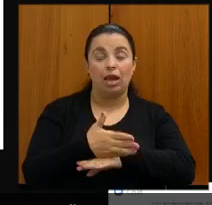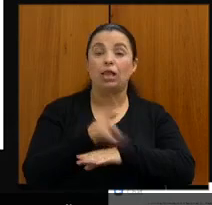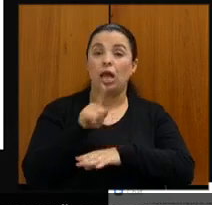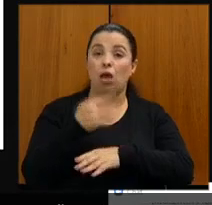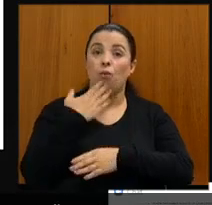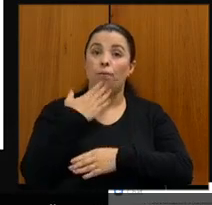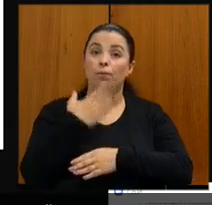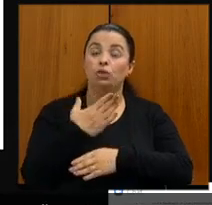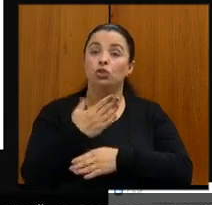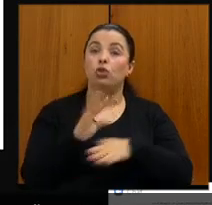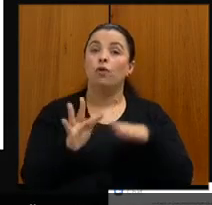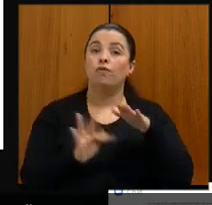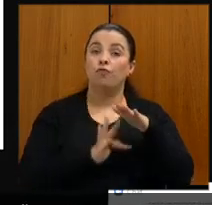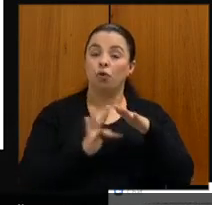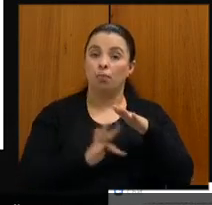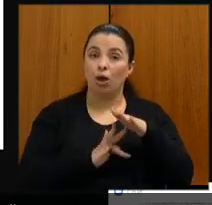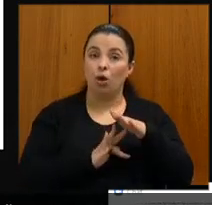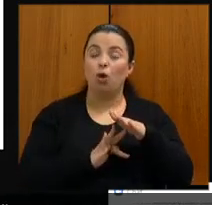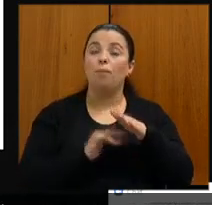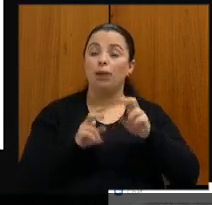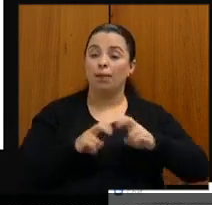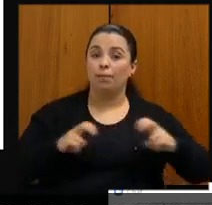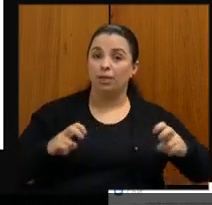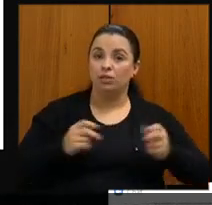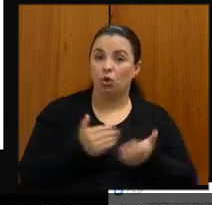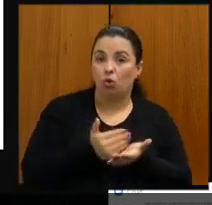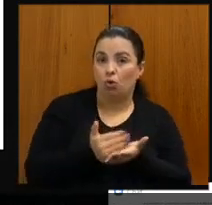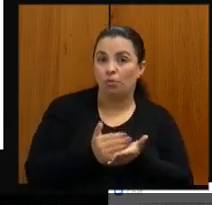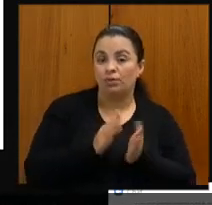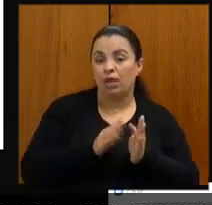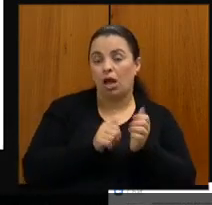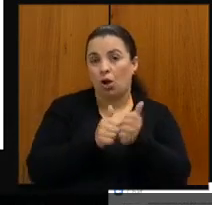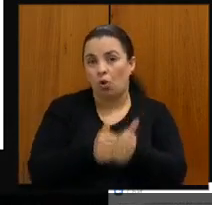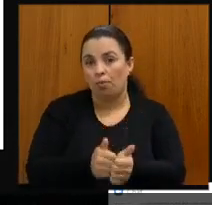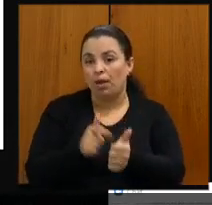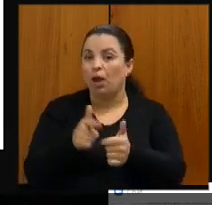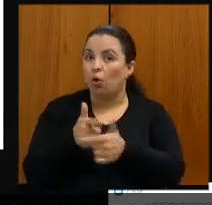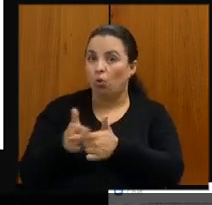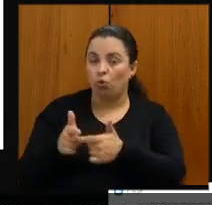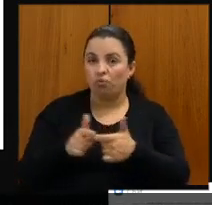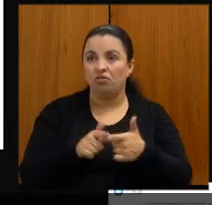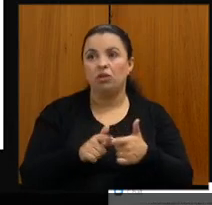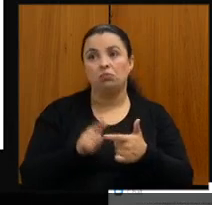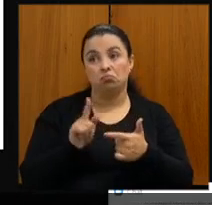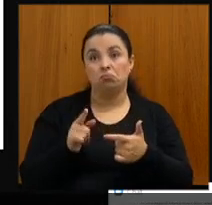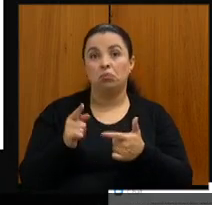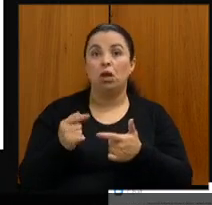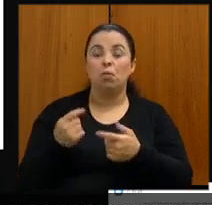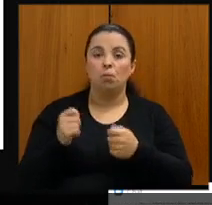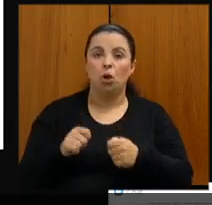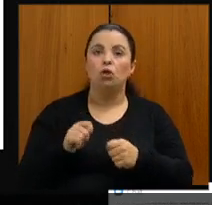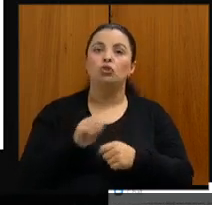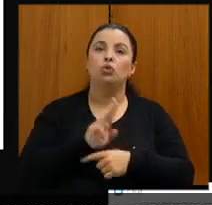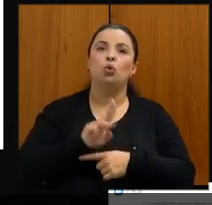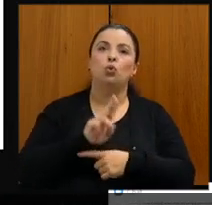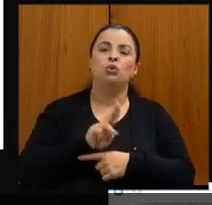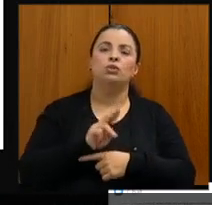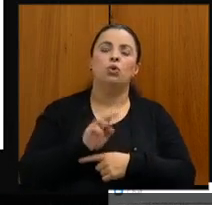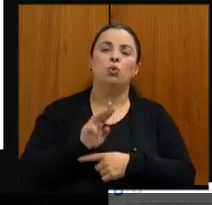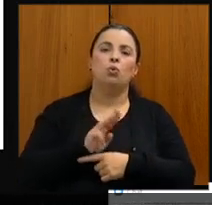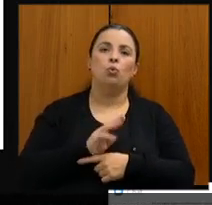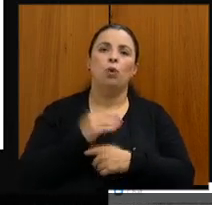formal para que o caso passe acompanhado pela mesa pode ser por meio do e-mail mesa de